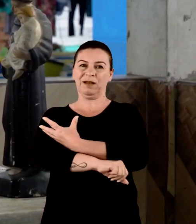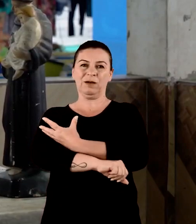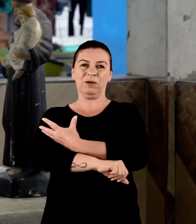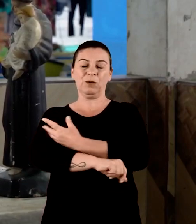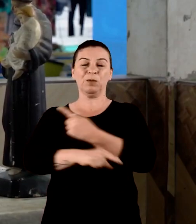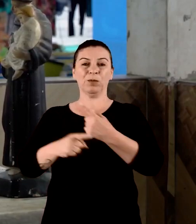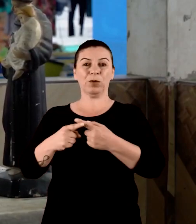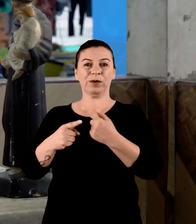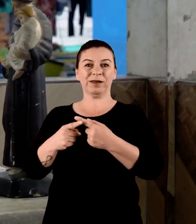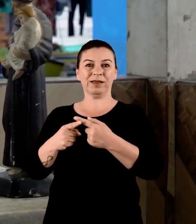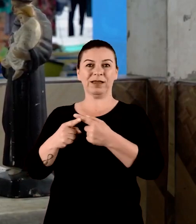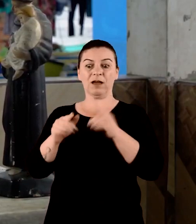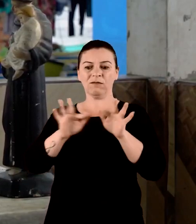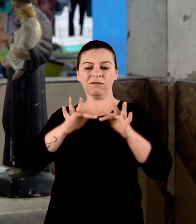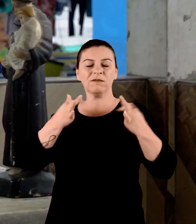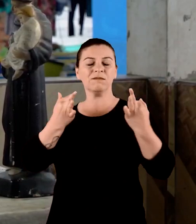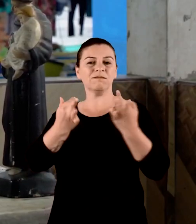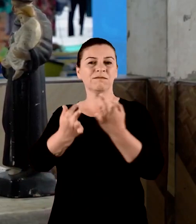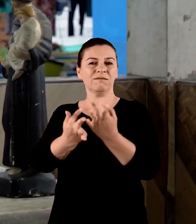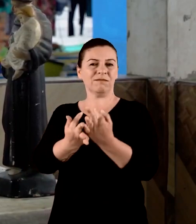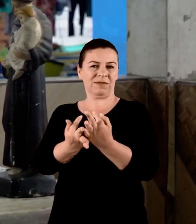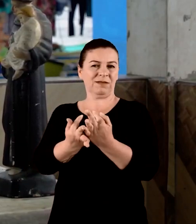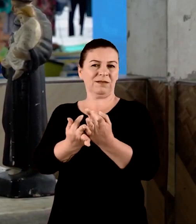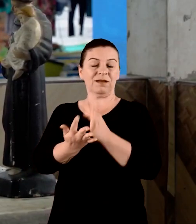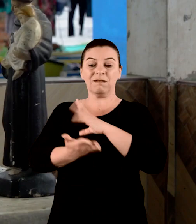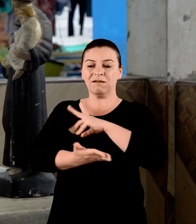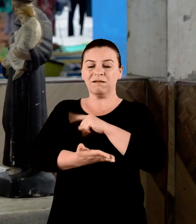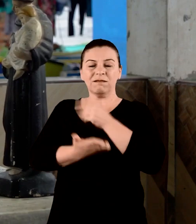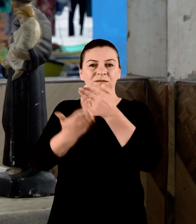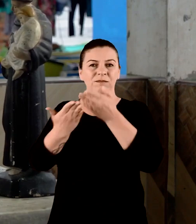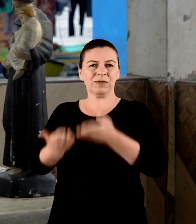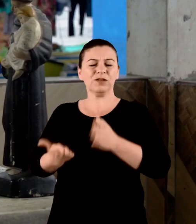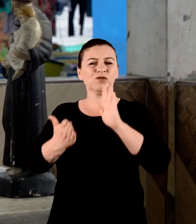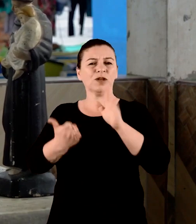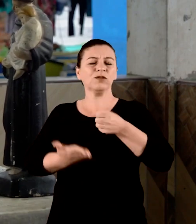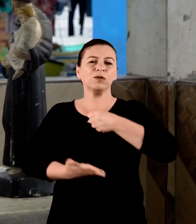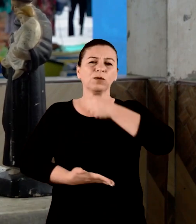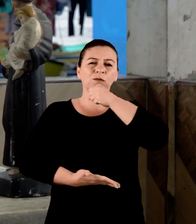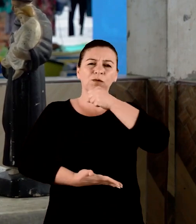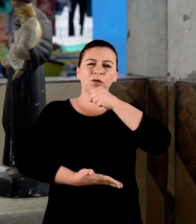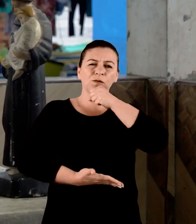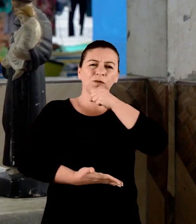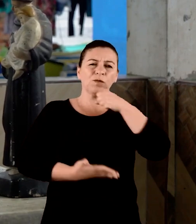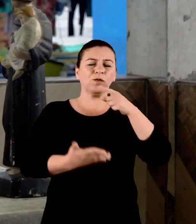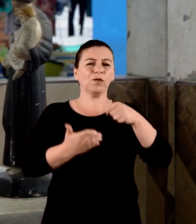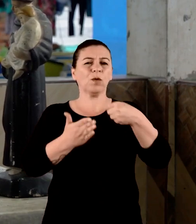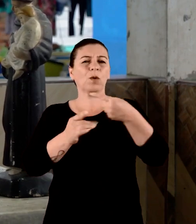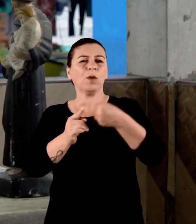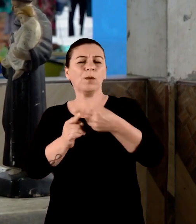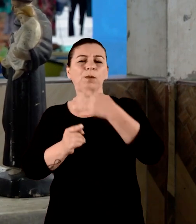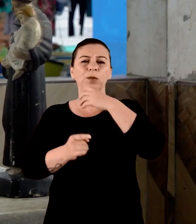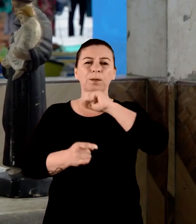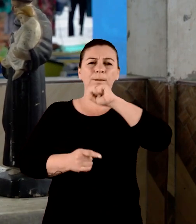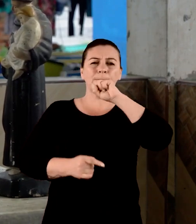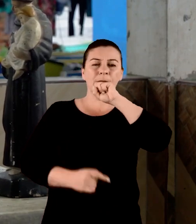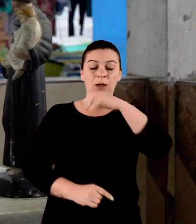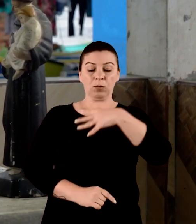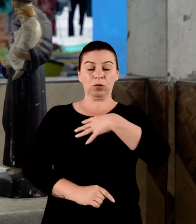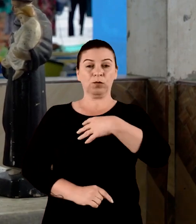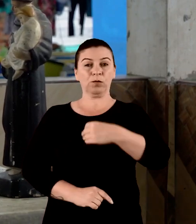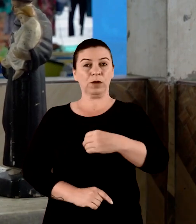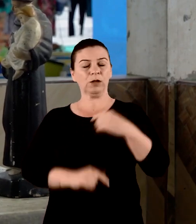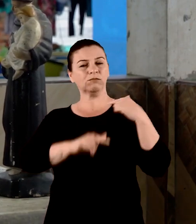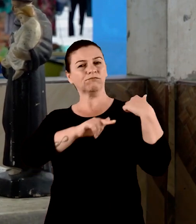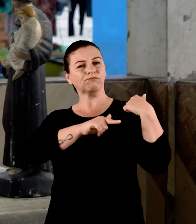emocional, de estimação de uma família, de uma pessoa. Ele foi transferido do avô para o pai, para o filho, tem um histórico